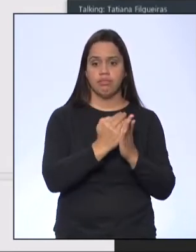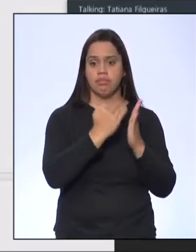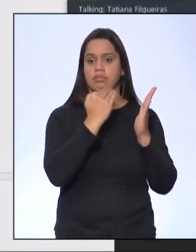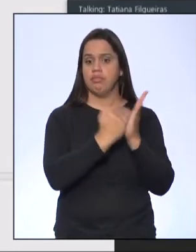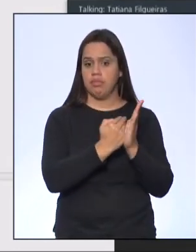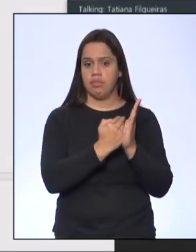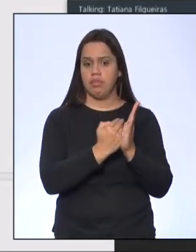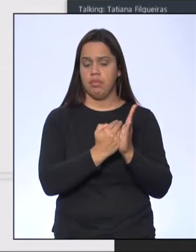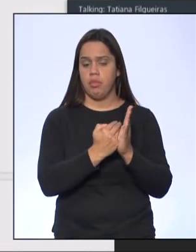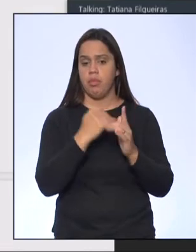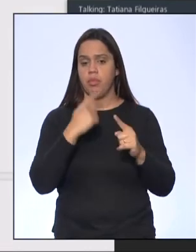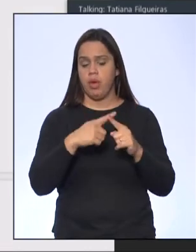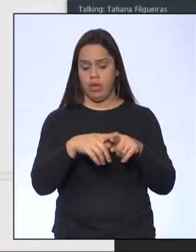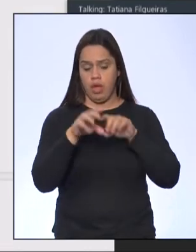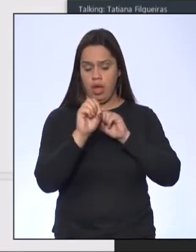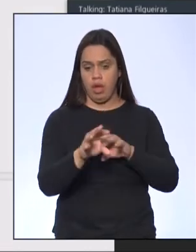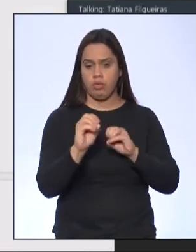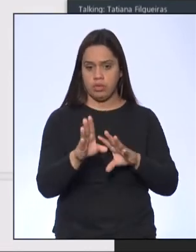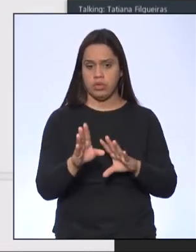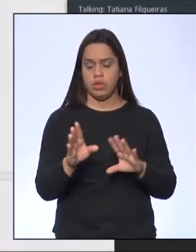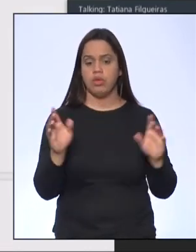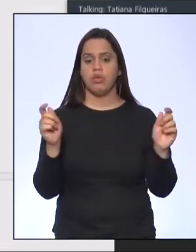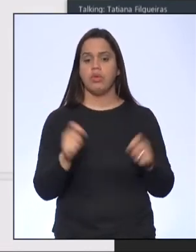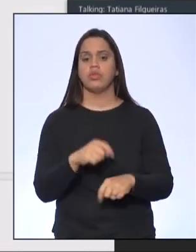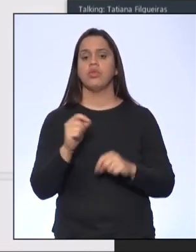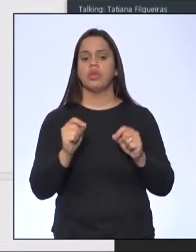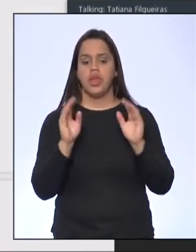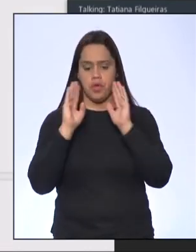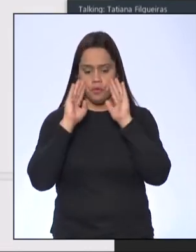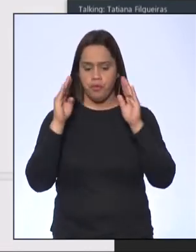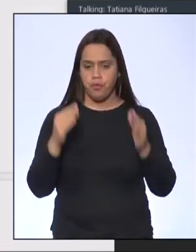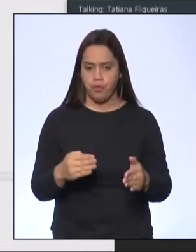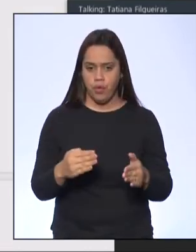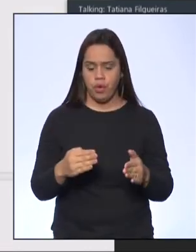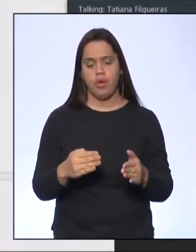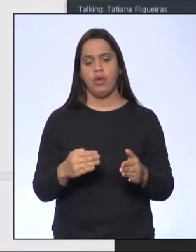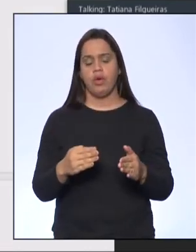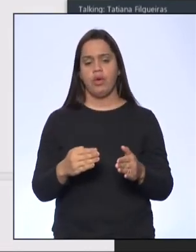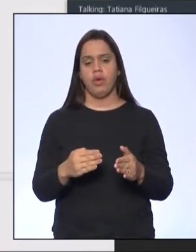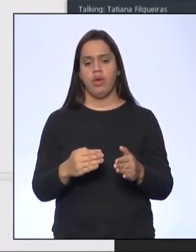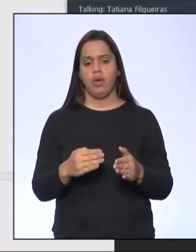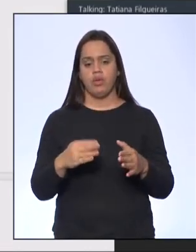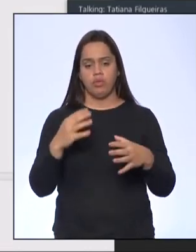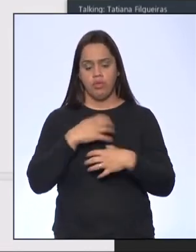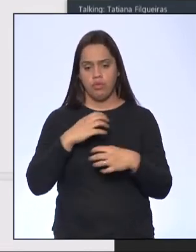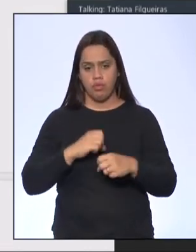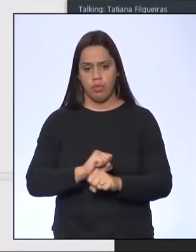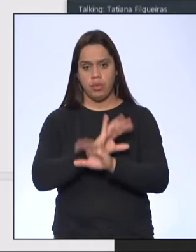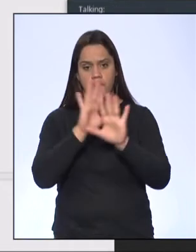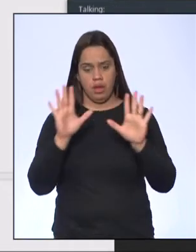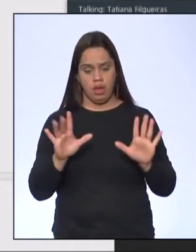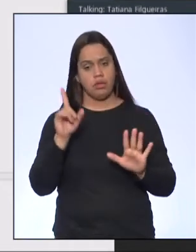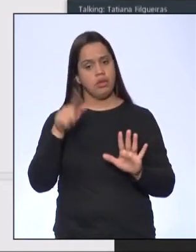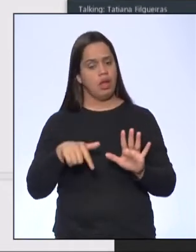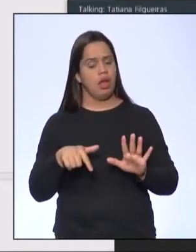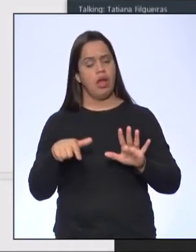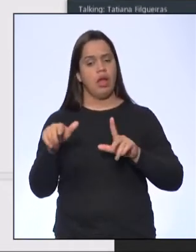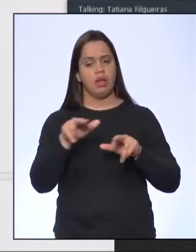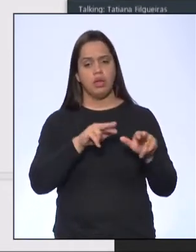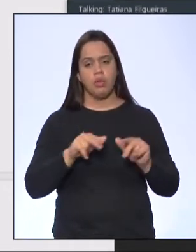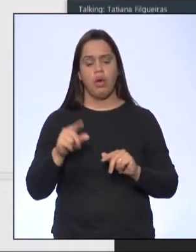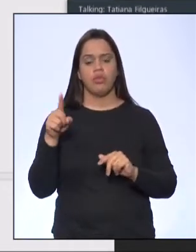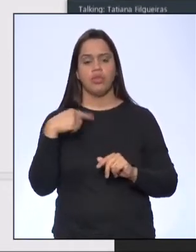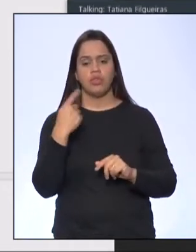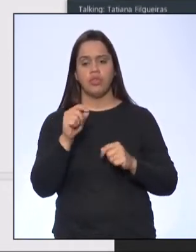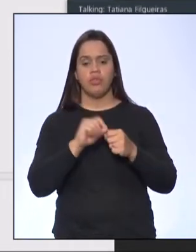o ensino possa se dar de forma focada e de forma explícita, que é igualzinho a gente faz com as